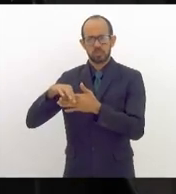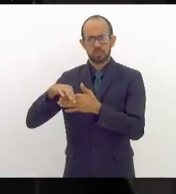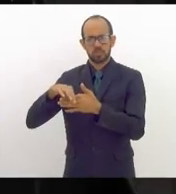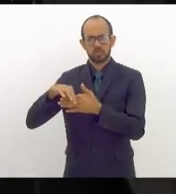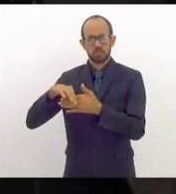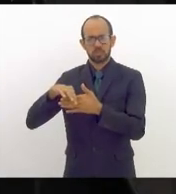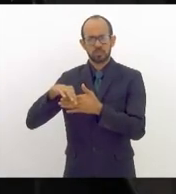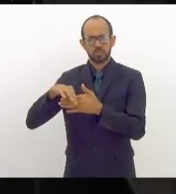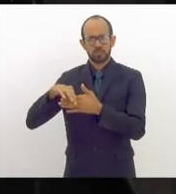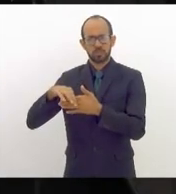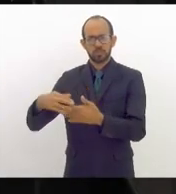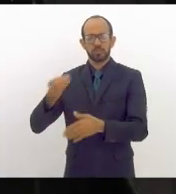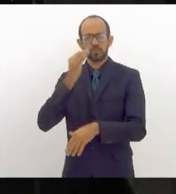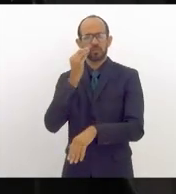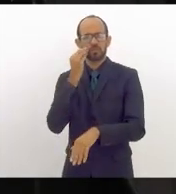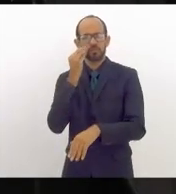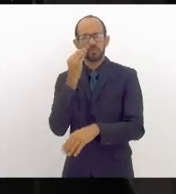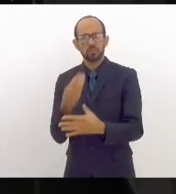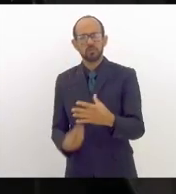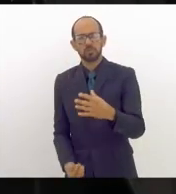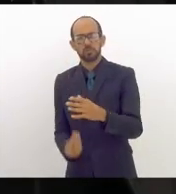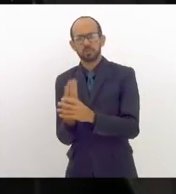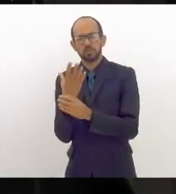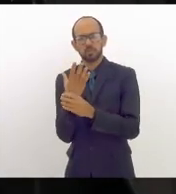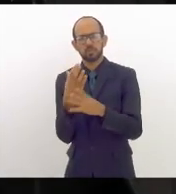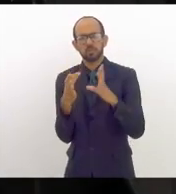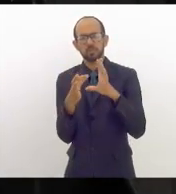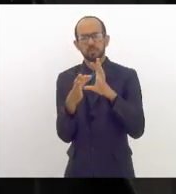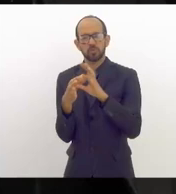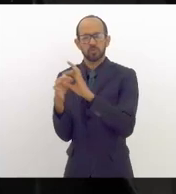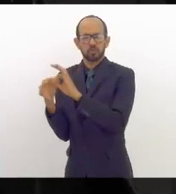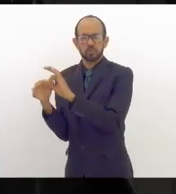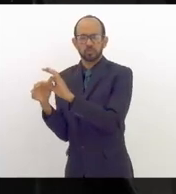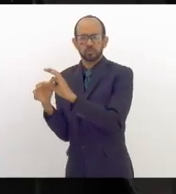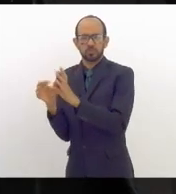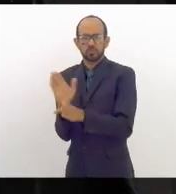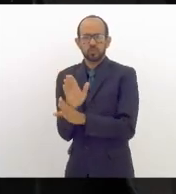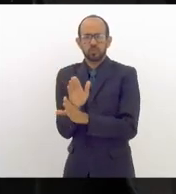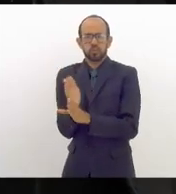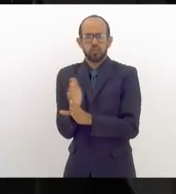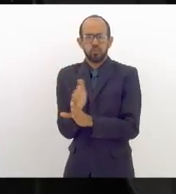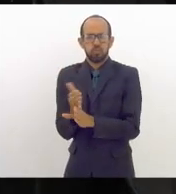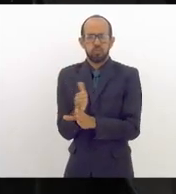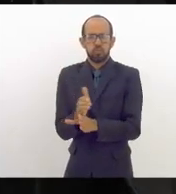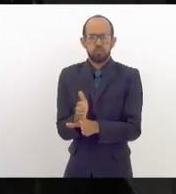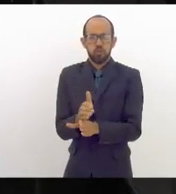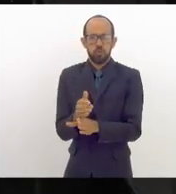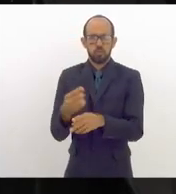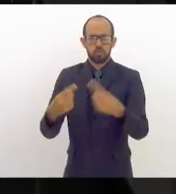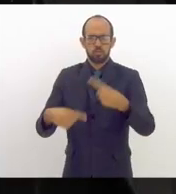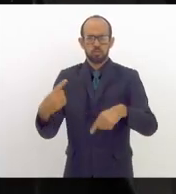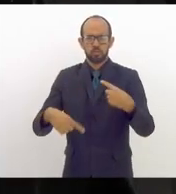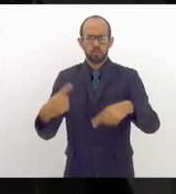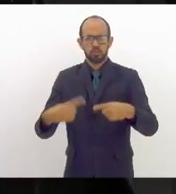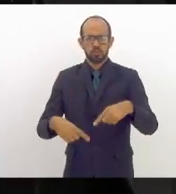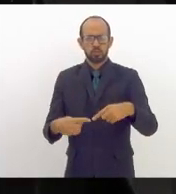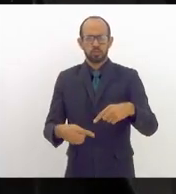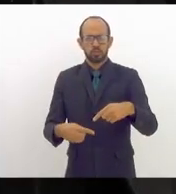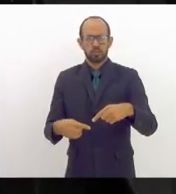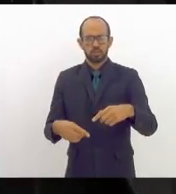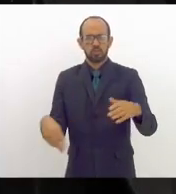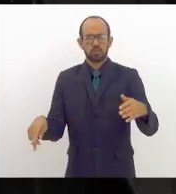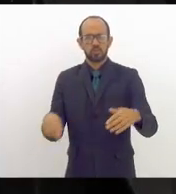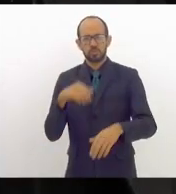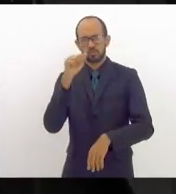procurando criar um cenário de instabilidade política e institucional do